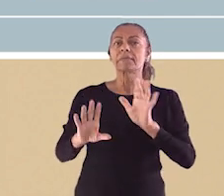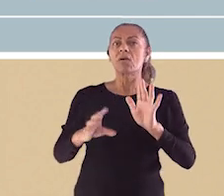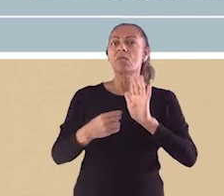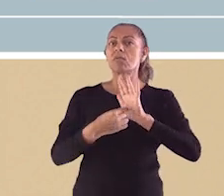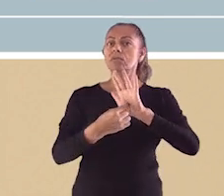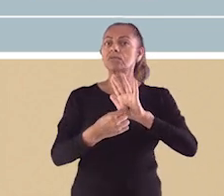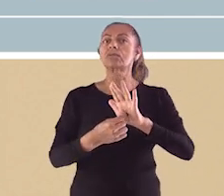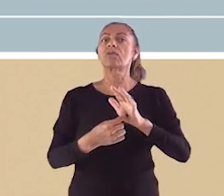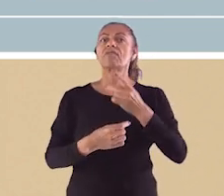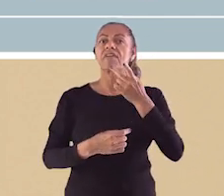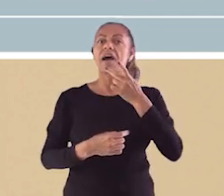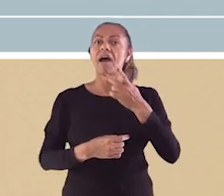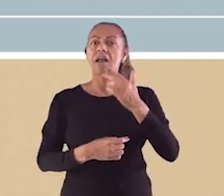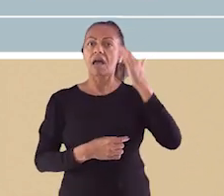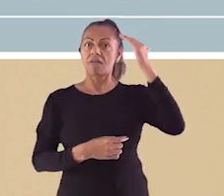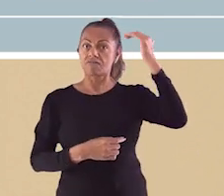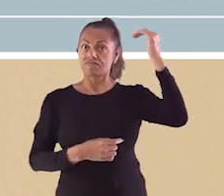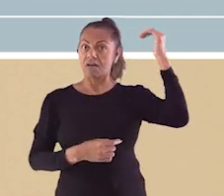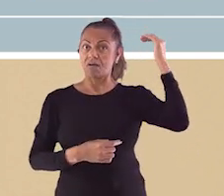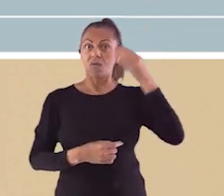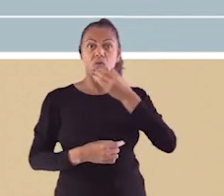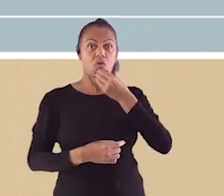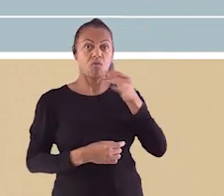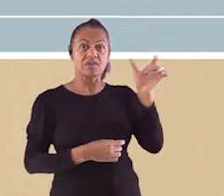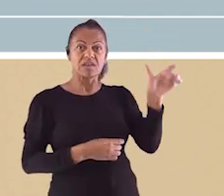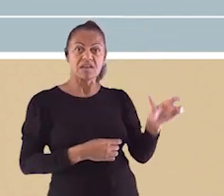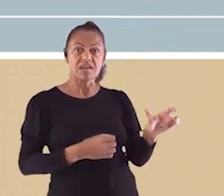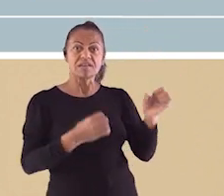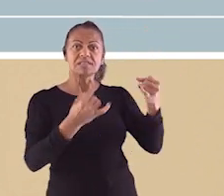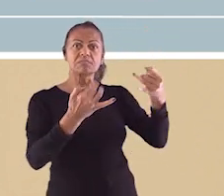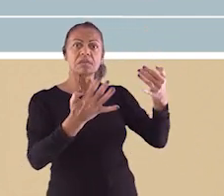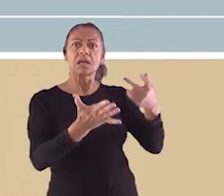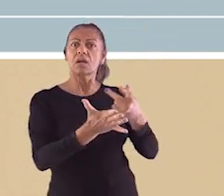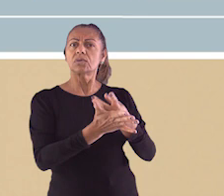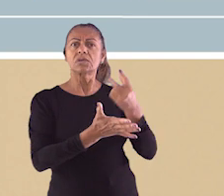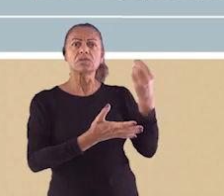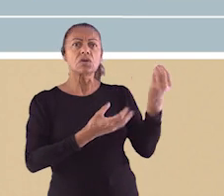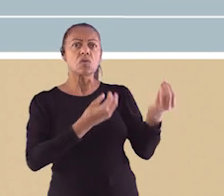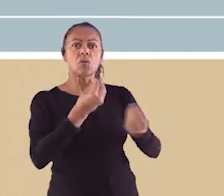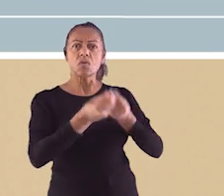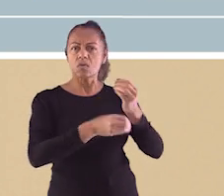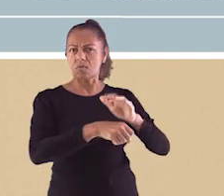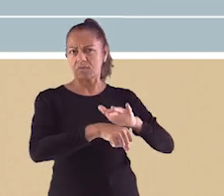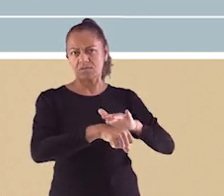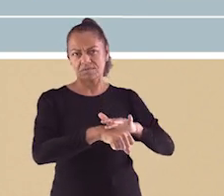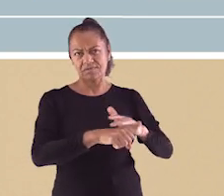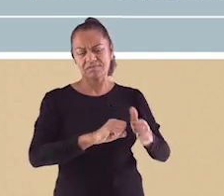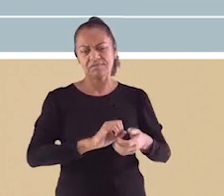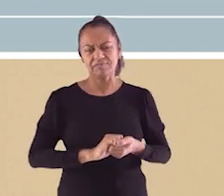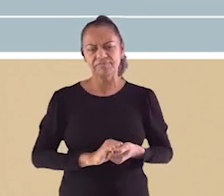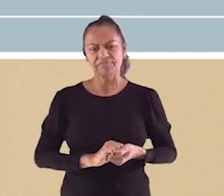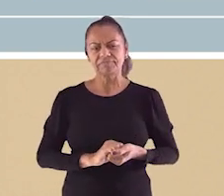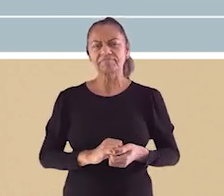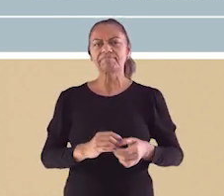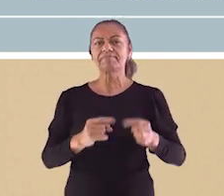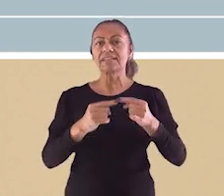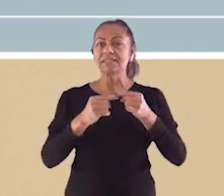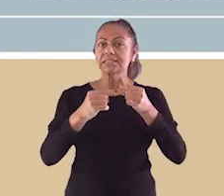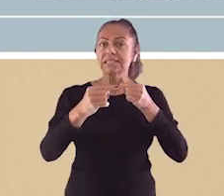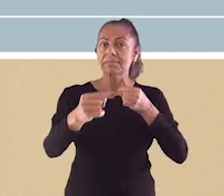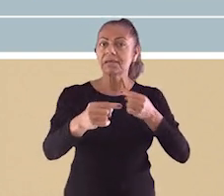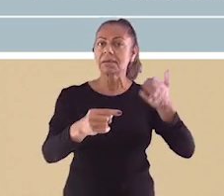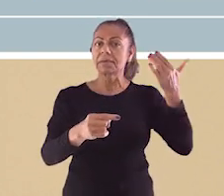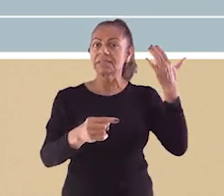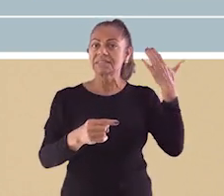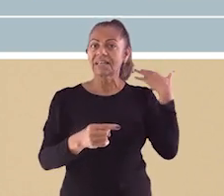ao coração, e veio a ter um derrame. Vamos assistir um pequeno vídeo que fala desse ator e dá uma explicação